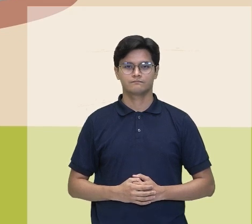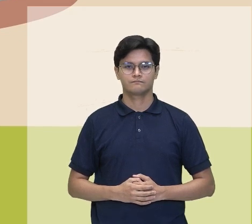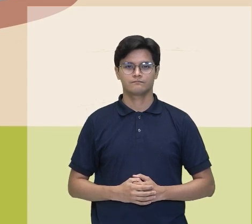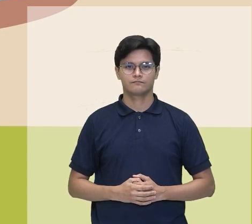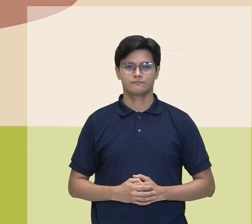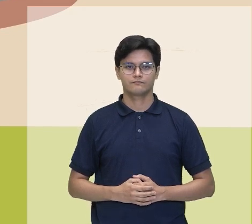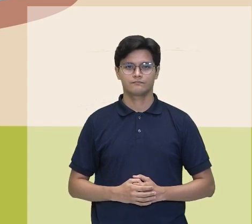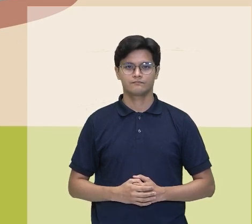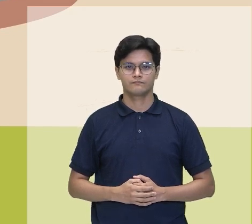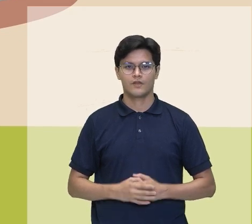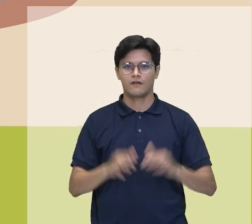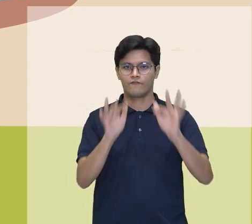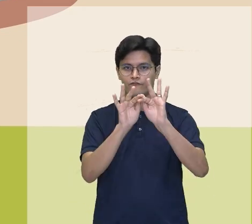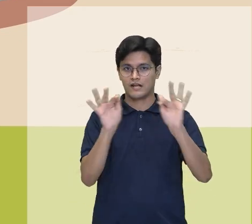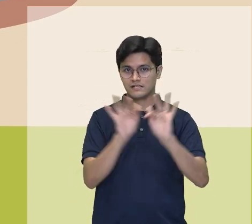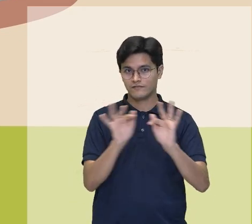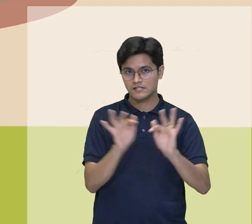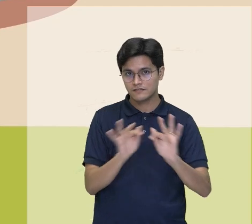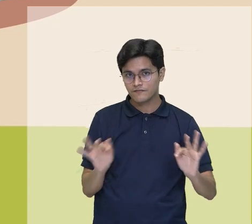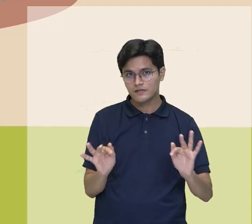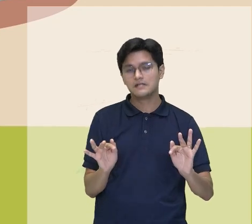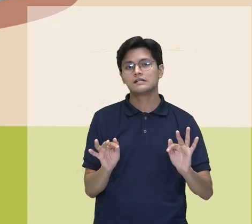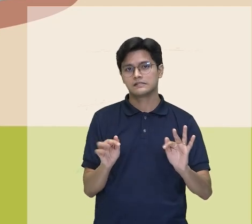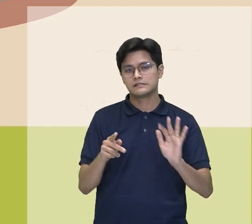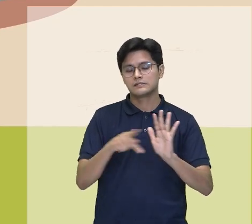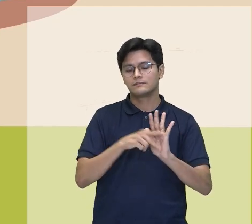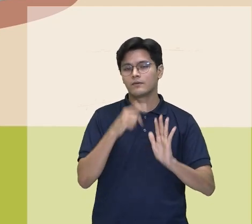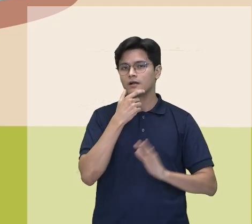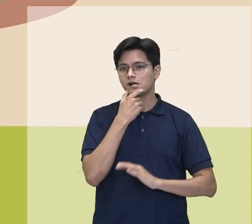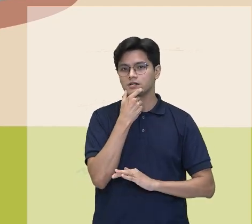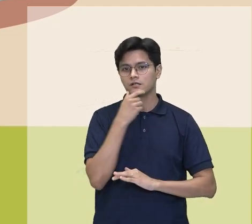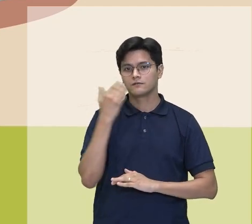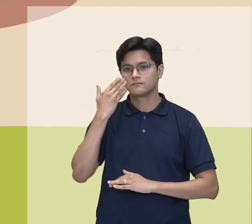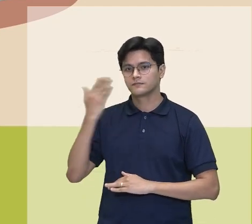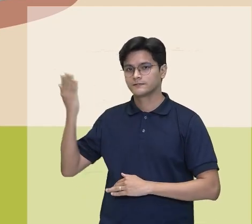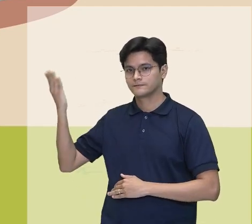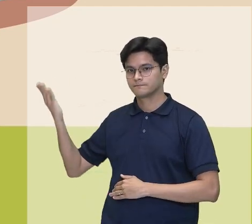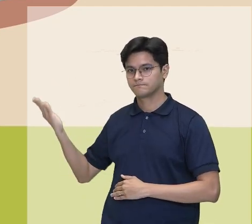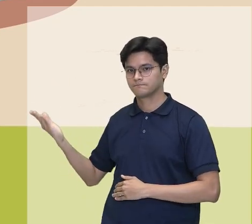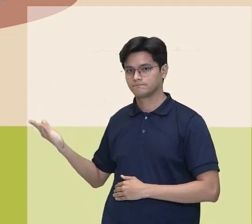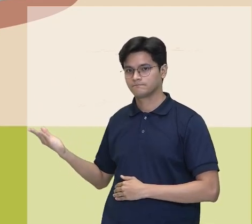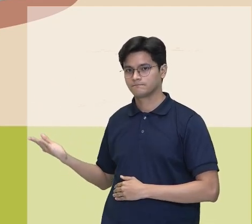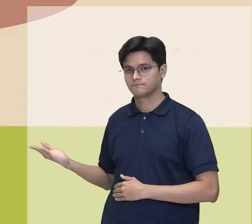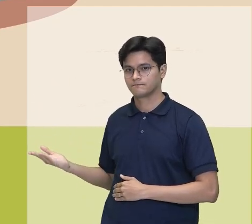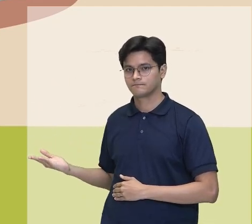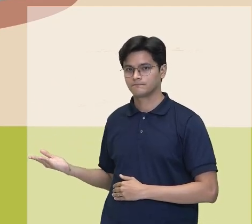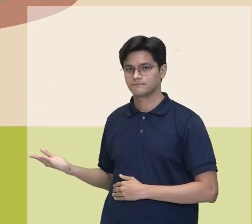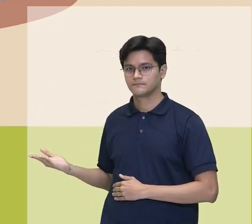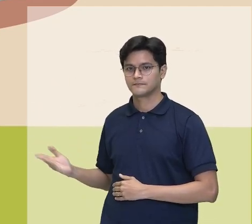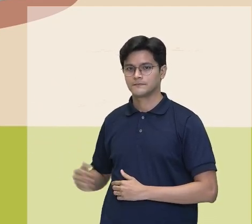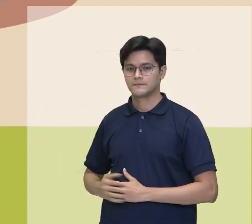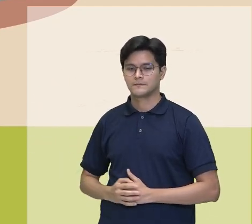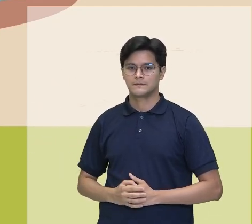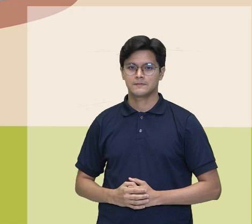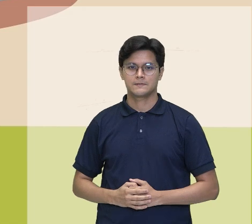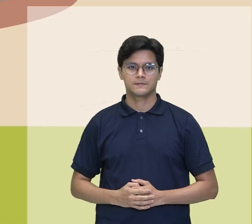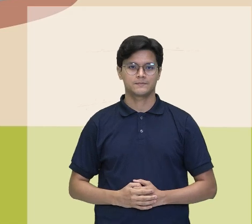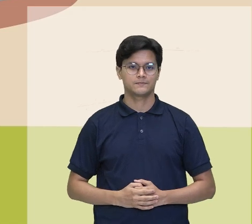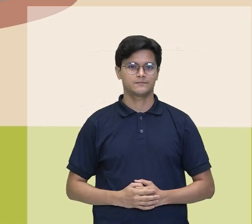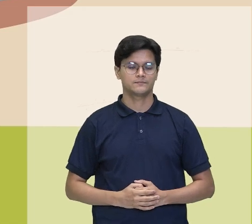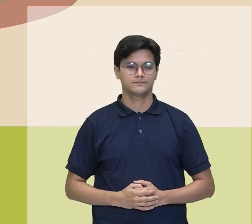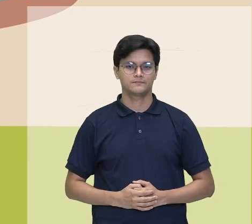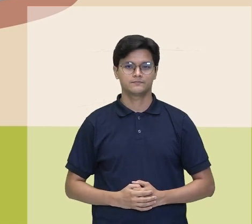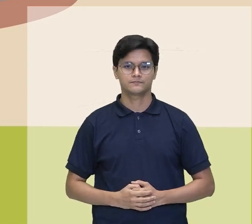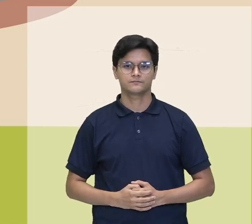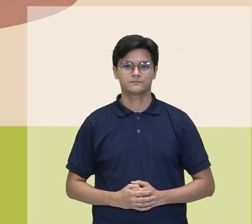her. Potira and Sammy like her. Solomon called